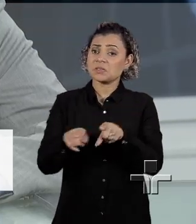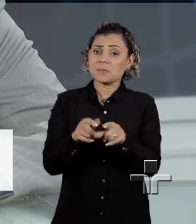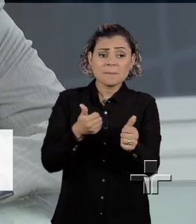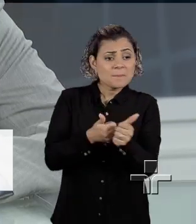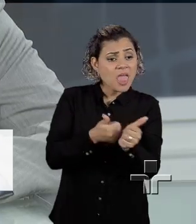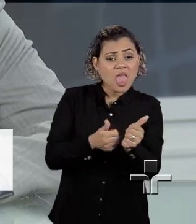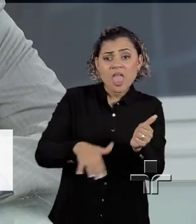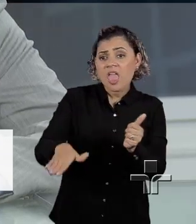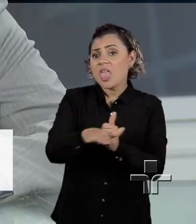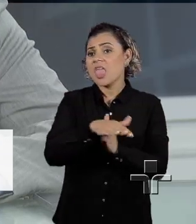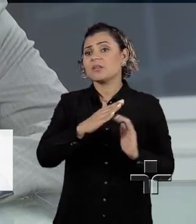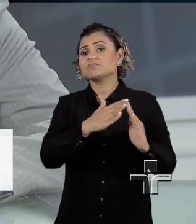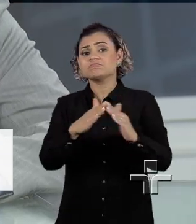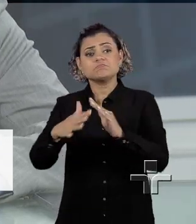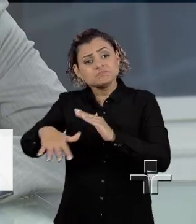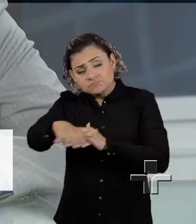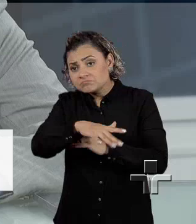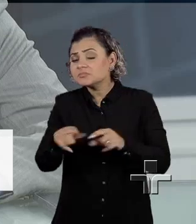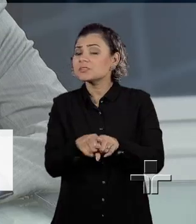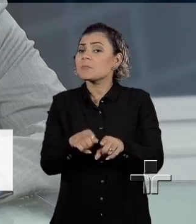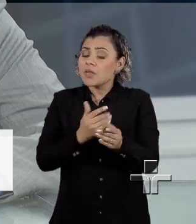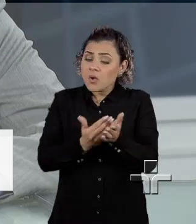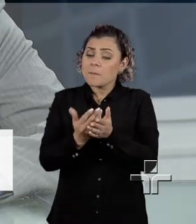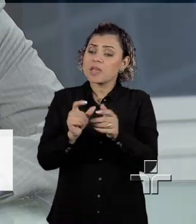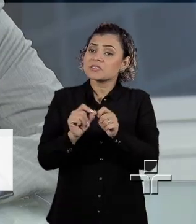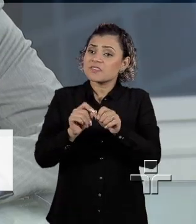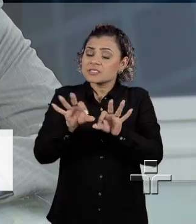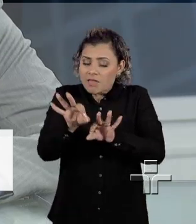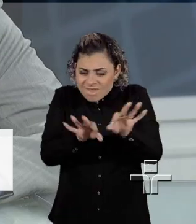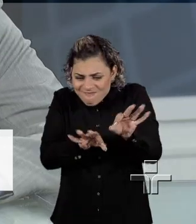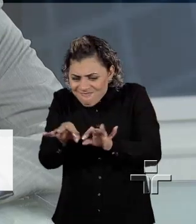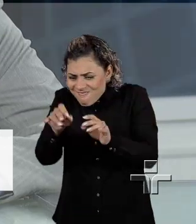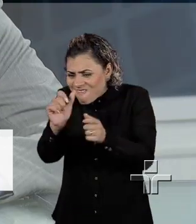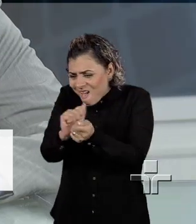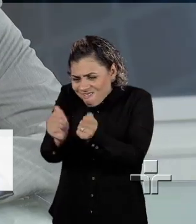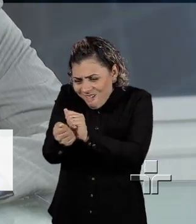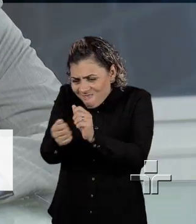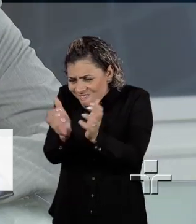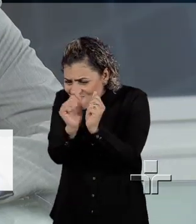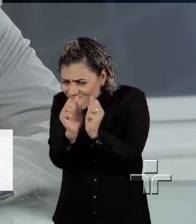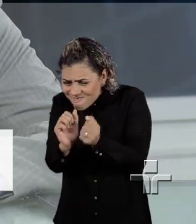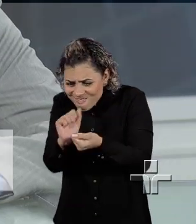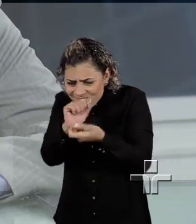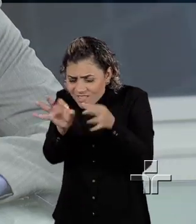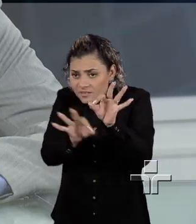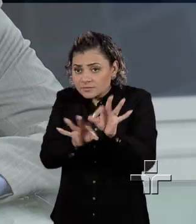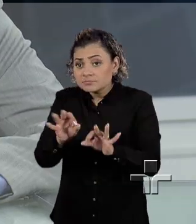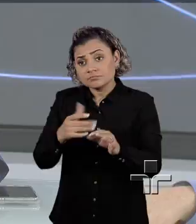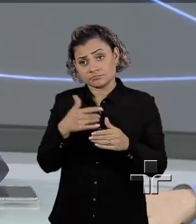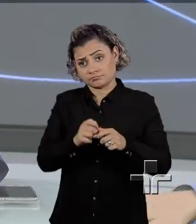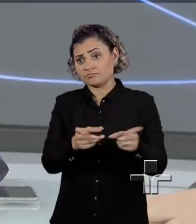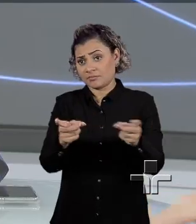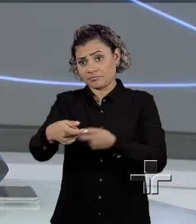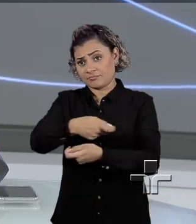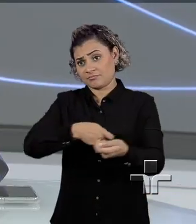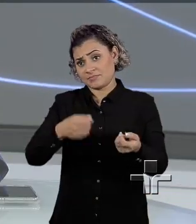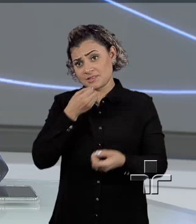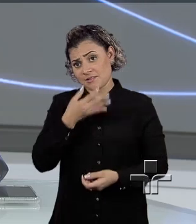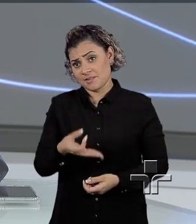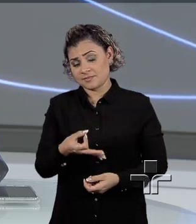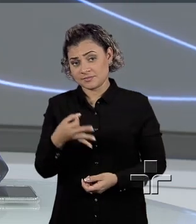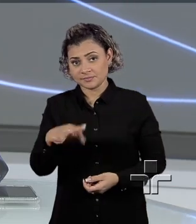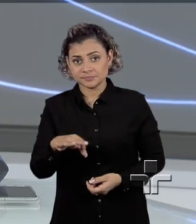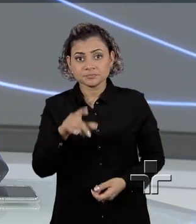moradia, suas moradias, começam a fazer esses pequenos negócios, e isso está dando certo. Olha aqui, o Luiz Antônio